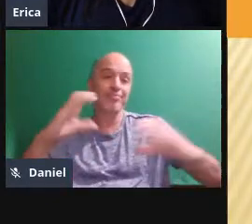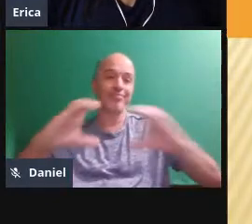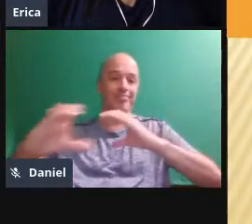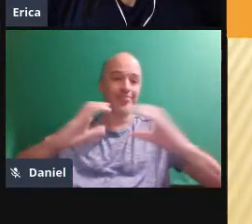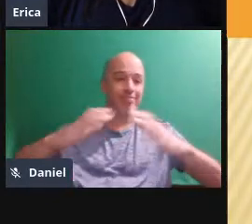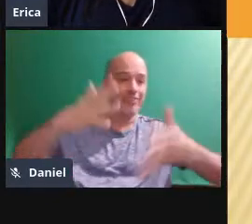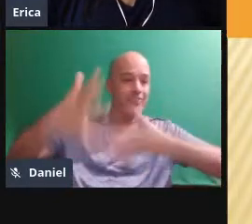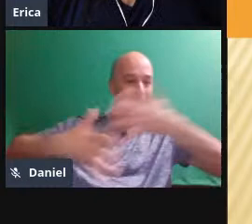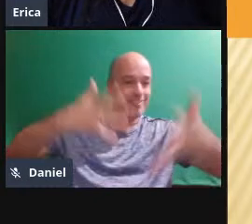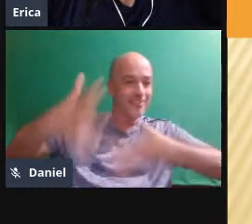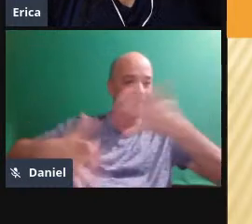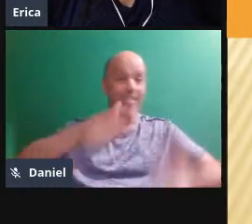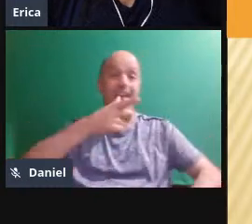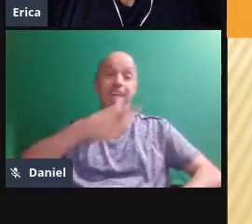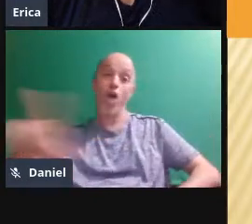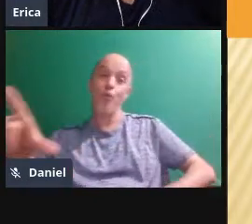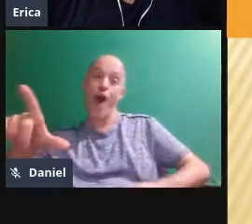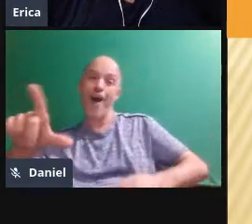Ó,